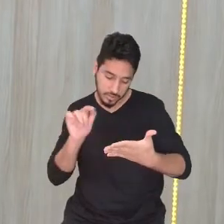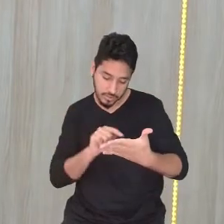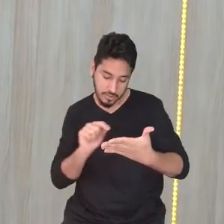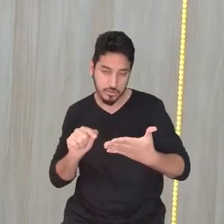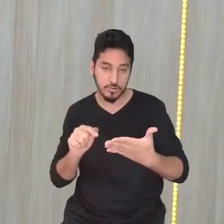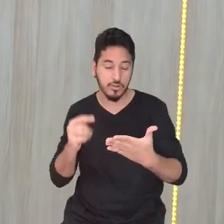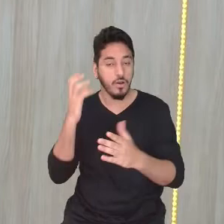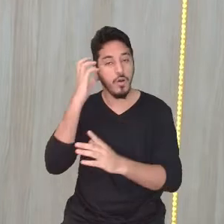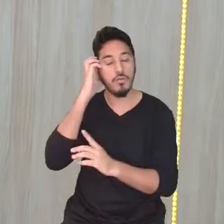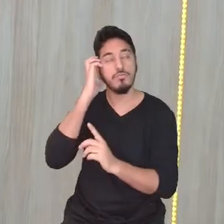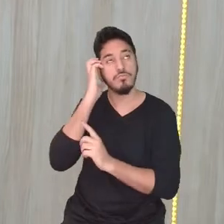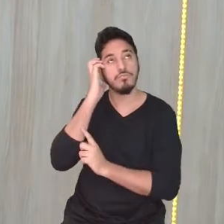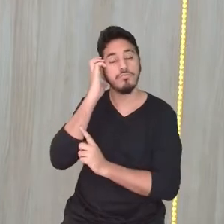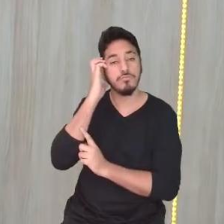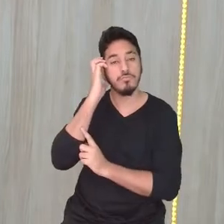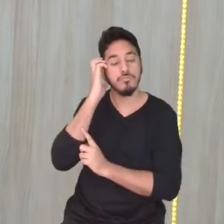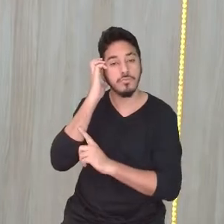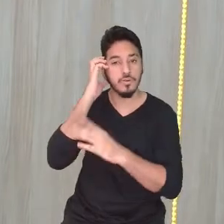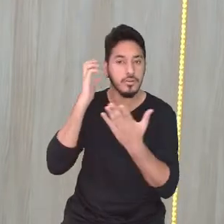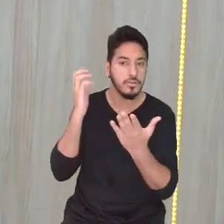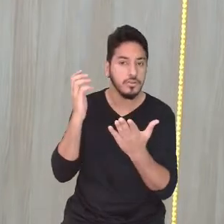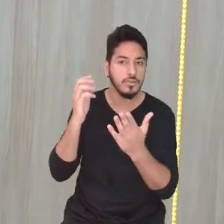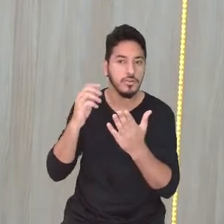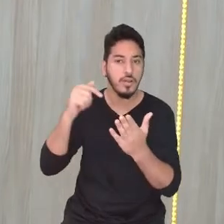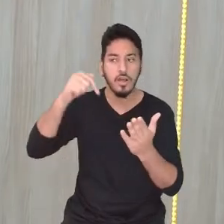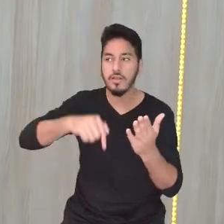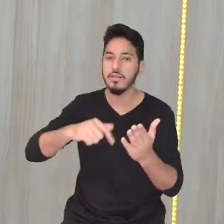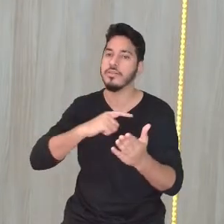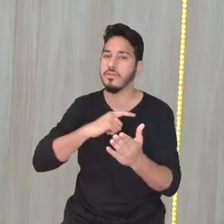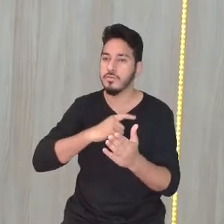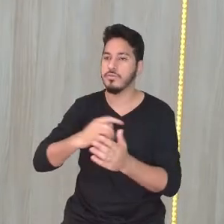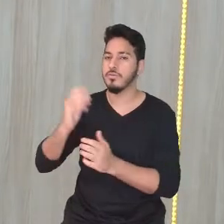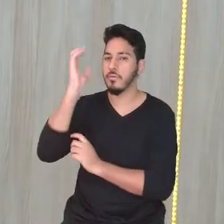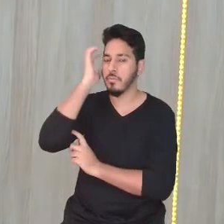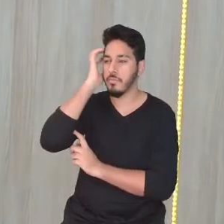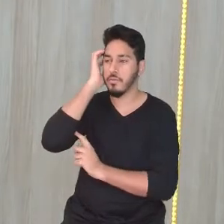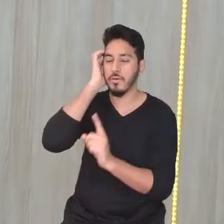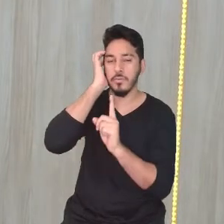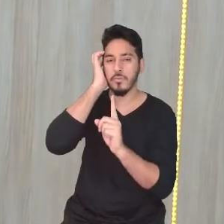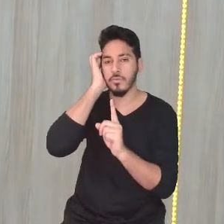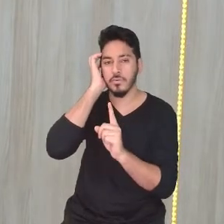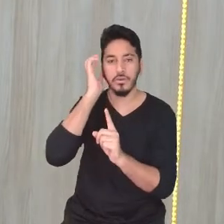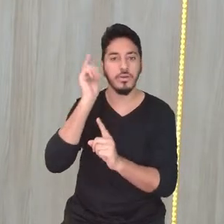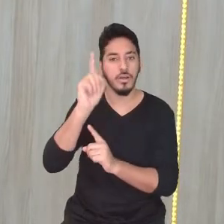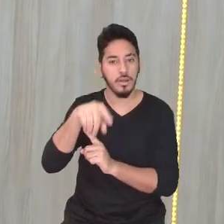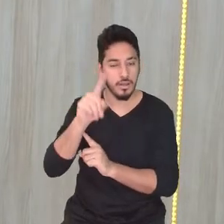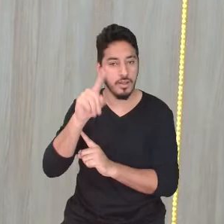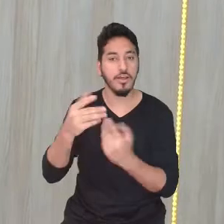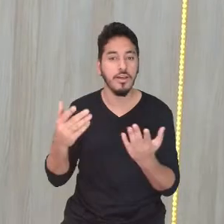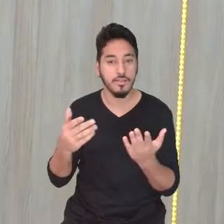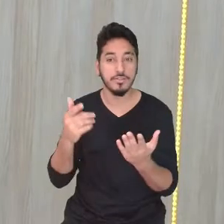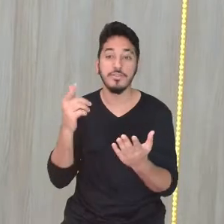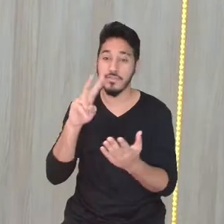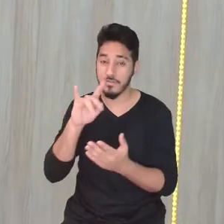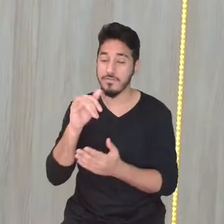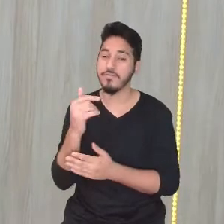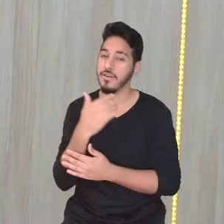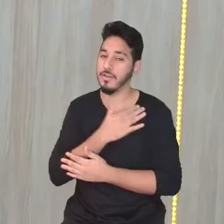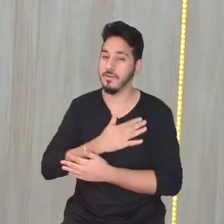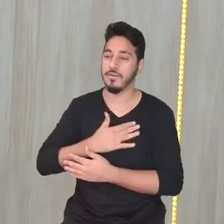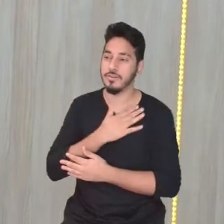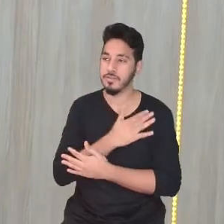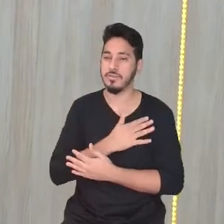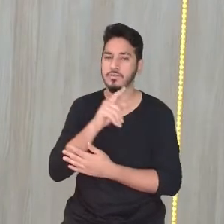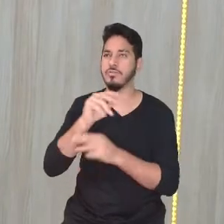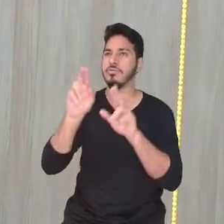um podcast. Por sinal, nós estamos aqui com um podcast, viu, gente? Acompanhem o nosso podcast que vocês vão gostar bastante. São